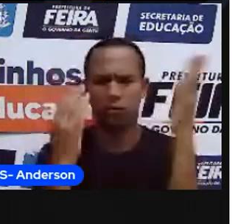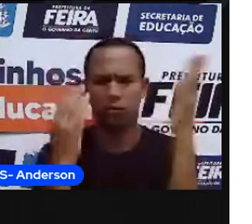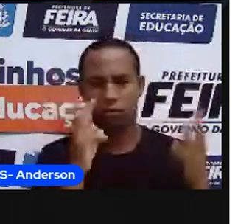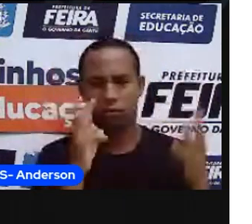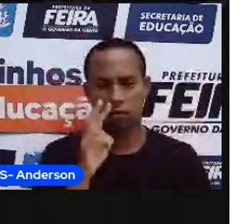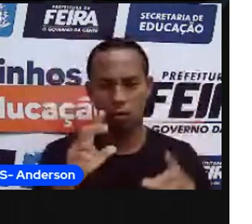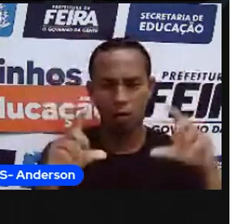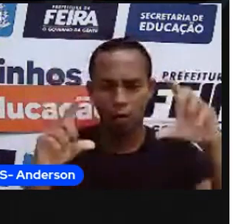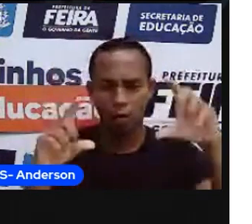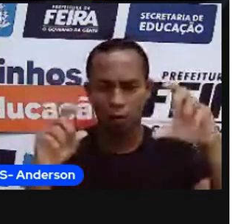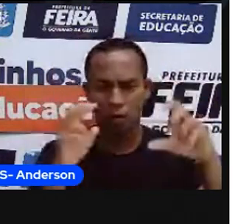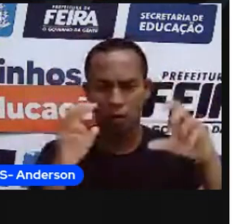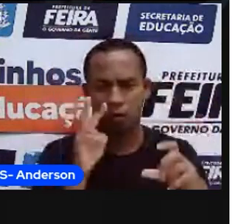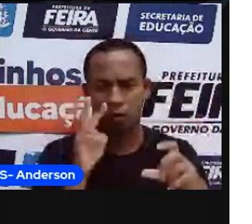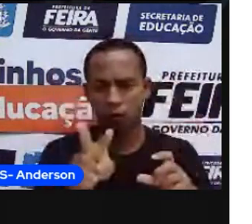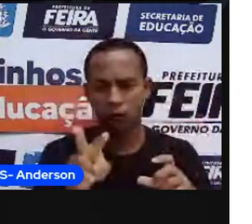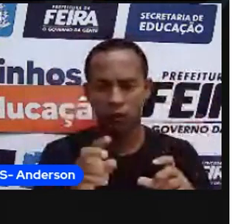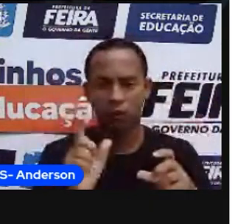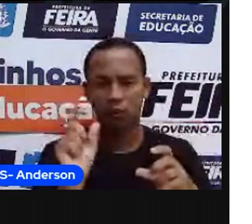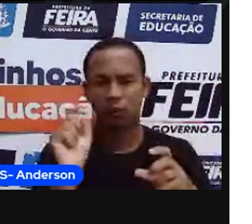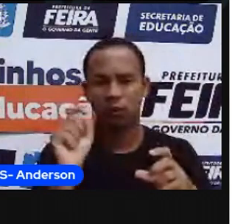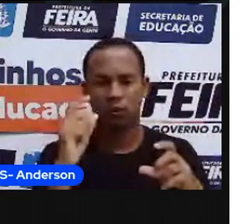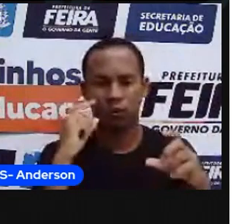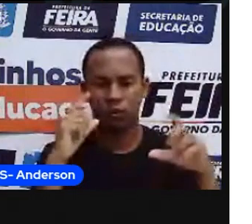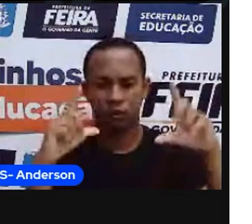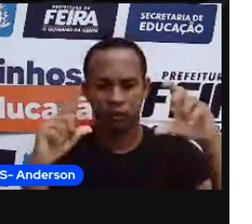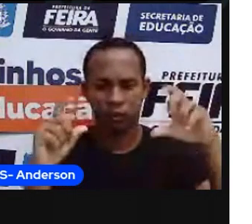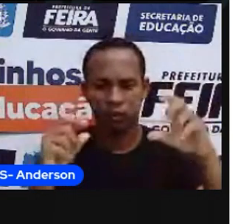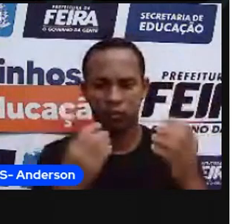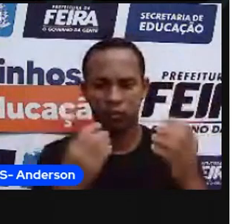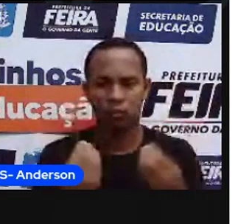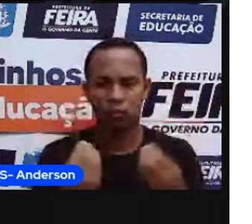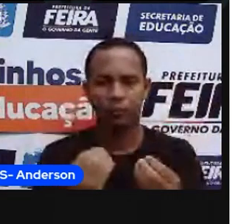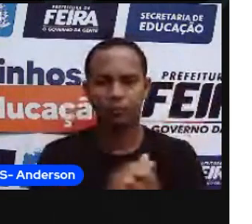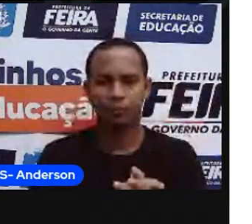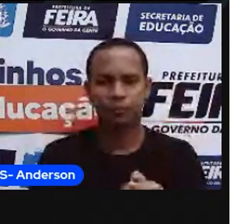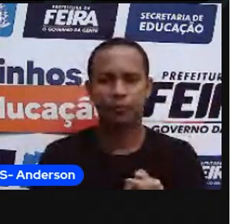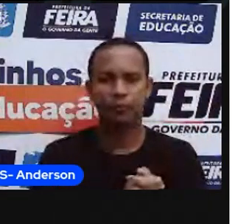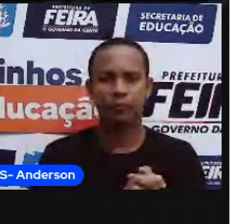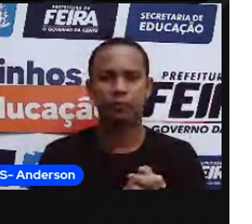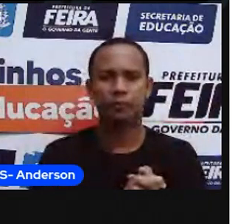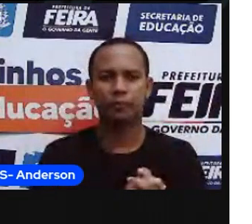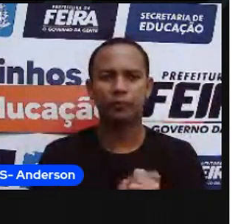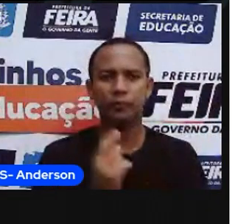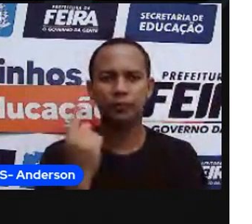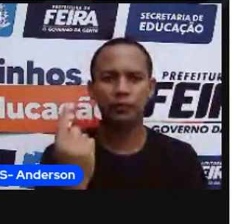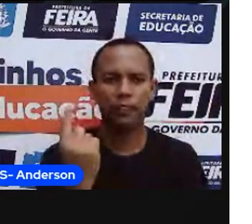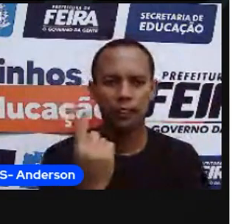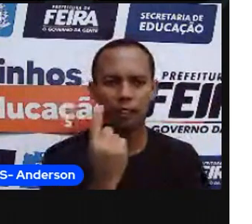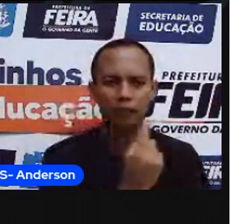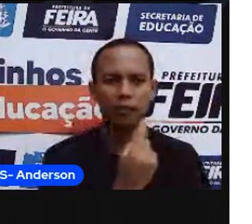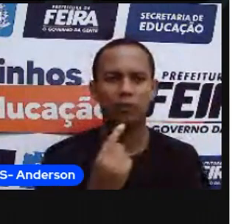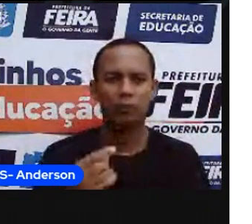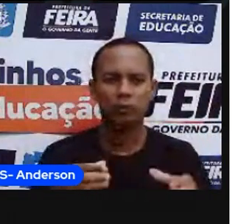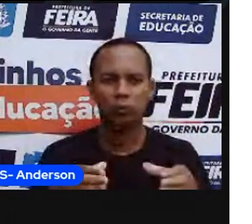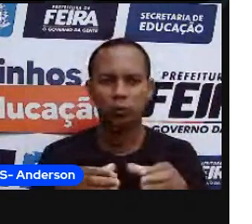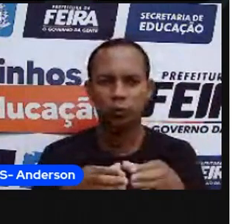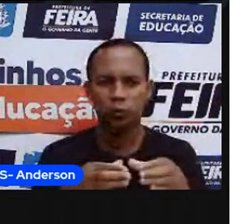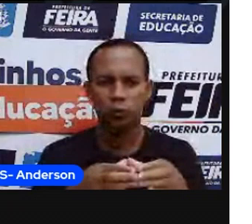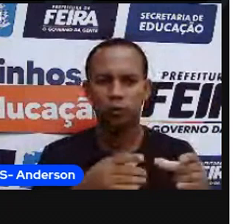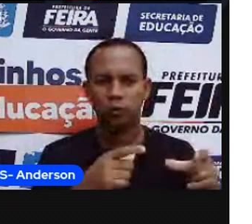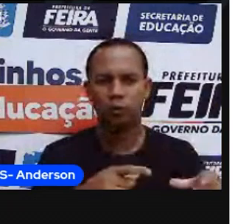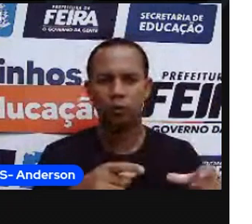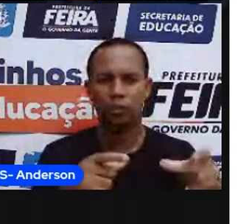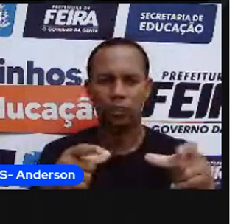justamente a terra preta de índio. Então vamos lá. A relação que cada população estabelece com o lugar em